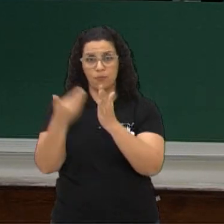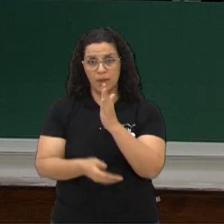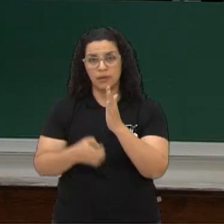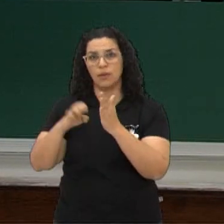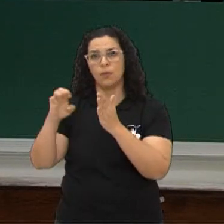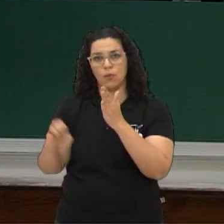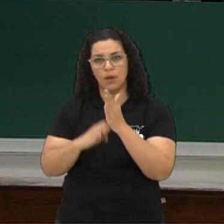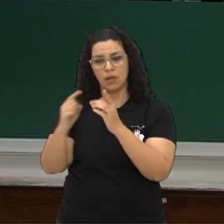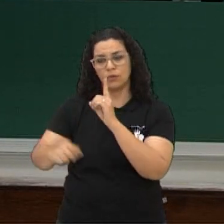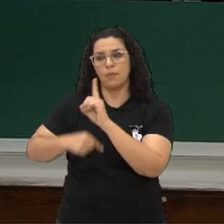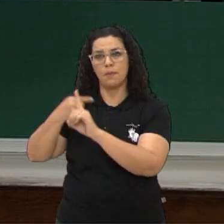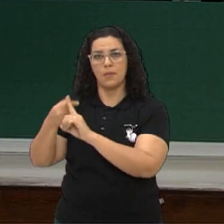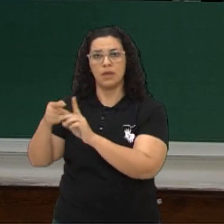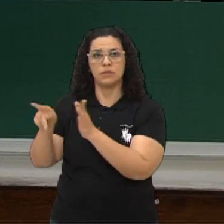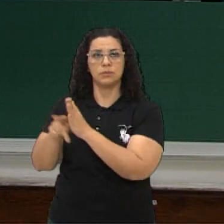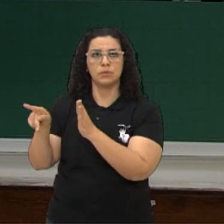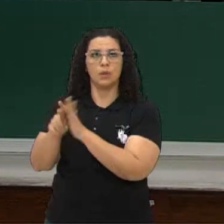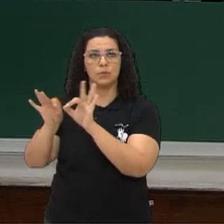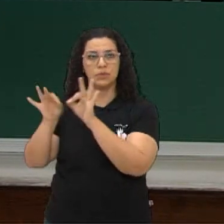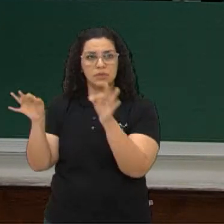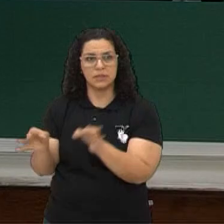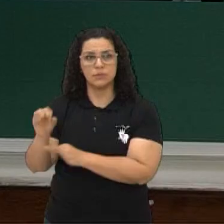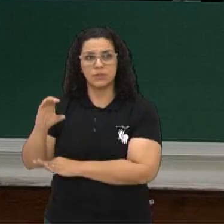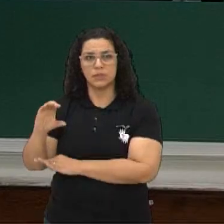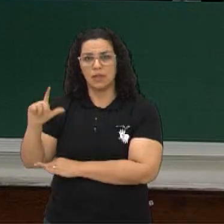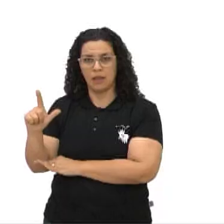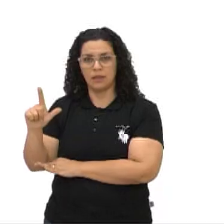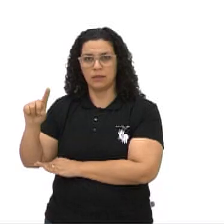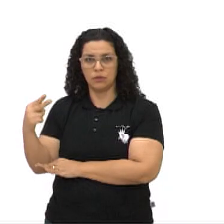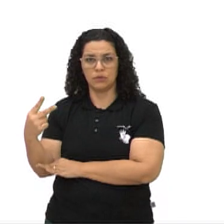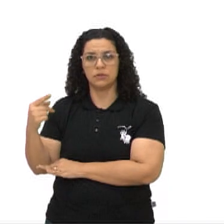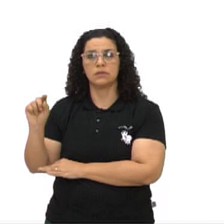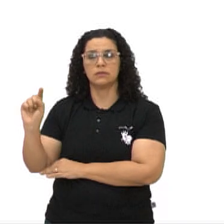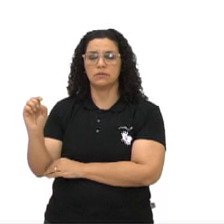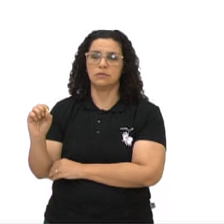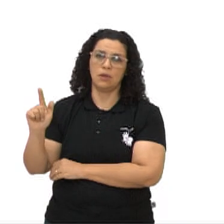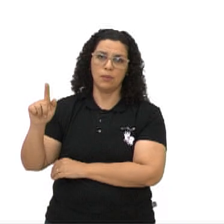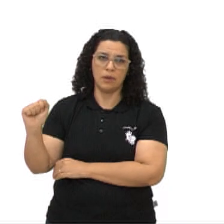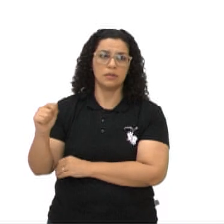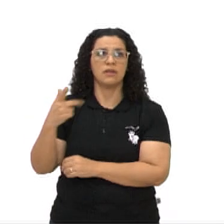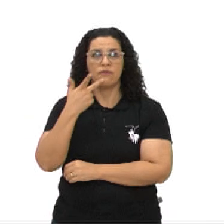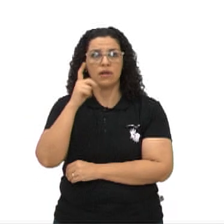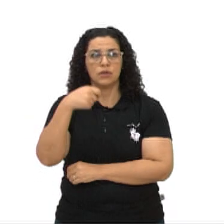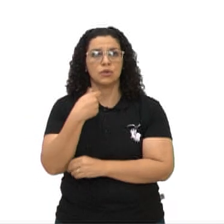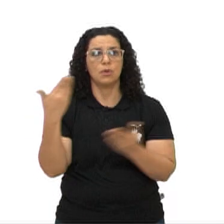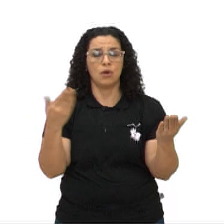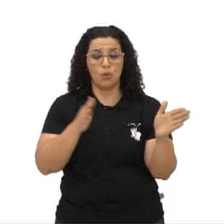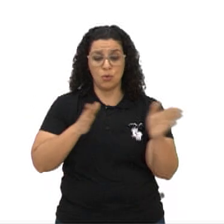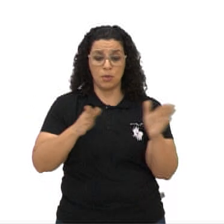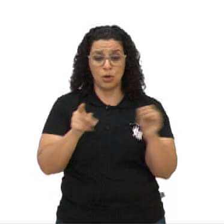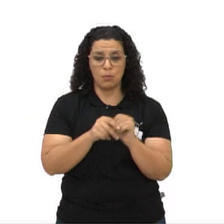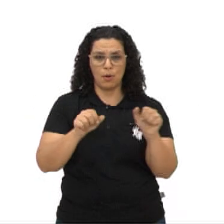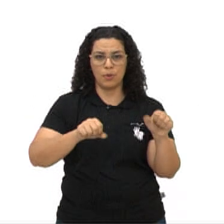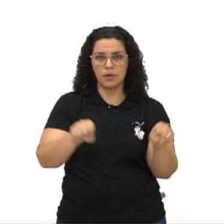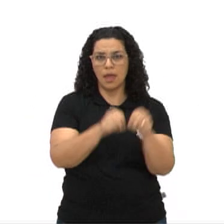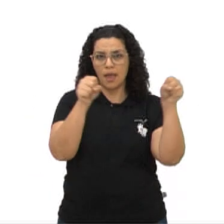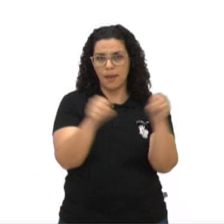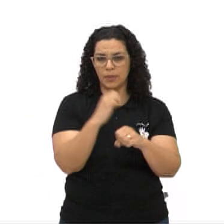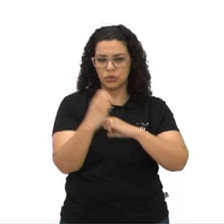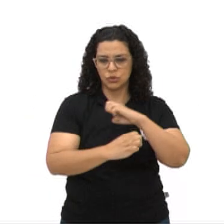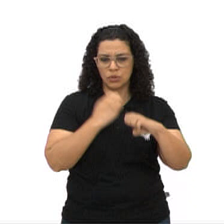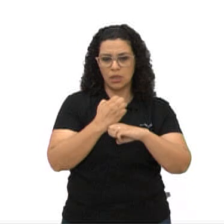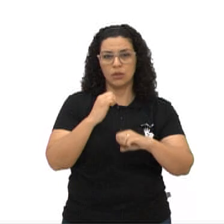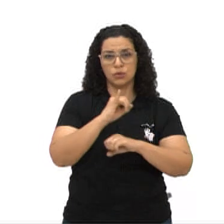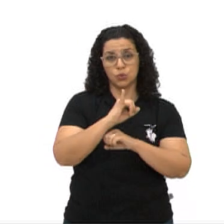esse elétron para virar a substância simples, que é o gás cloro. Então, pode-se afirmar que durante essa eletrólise,